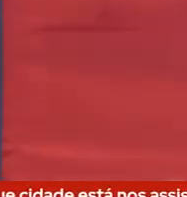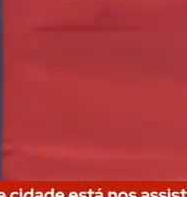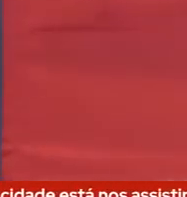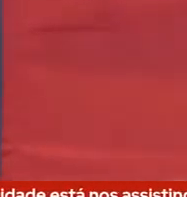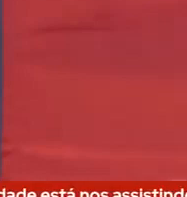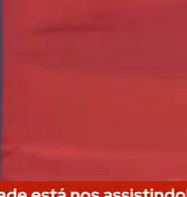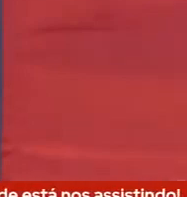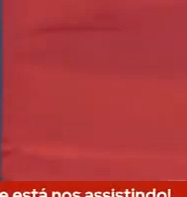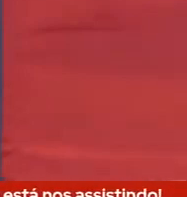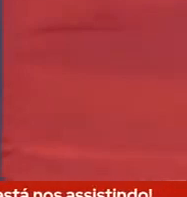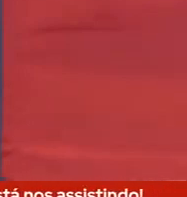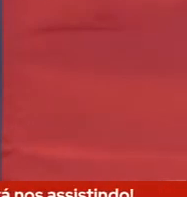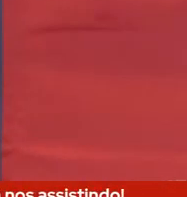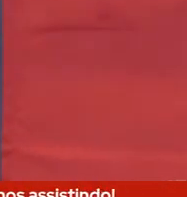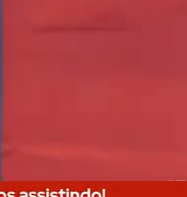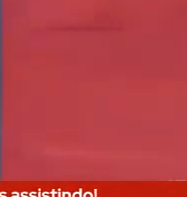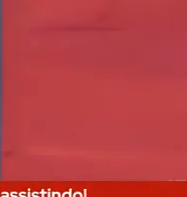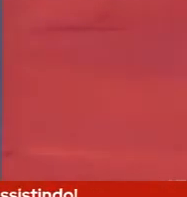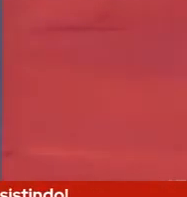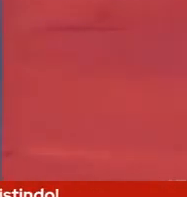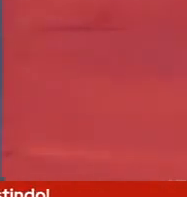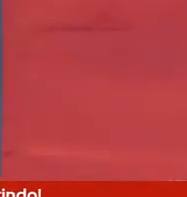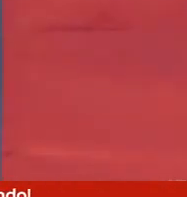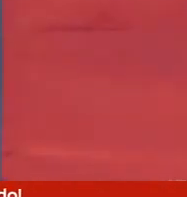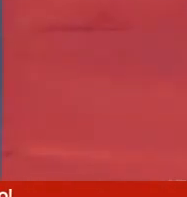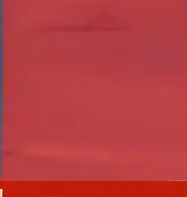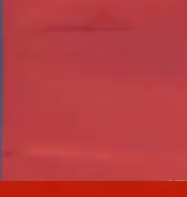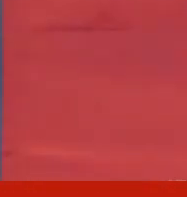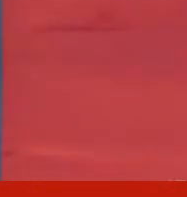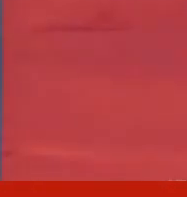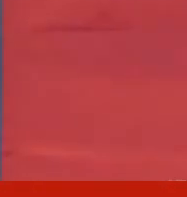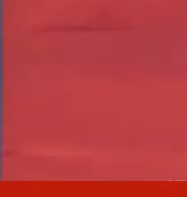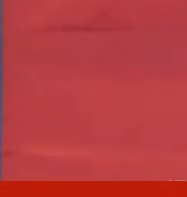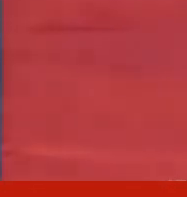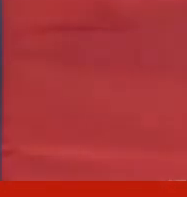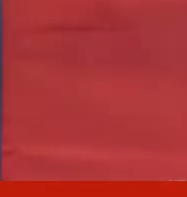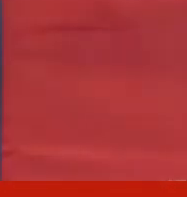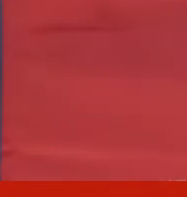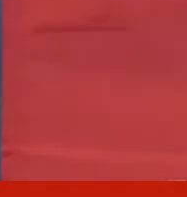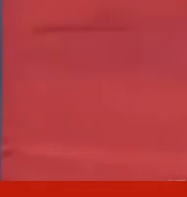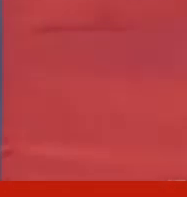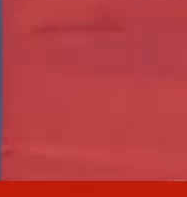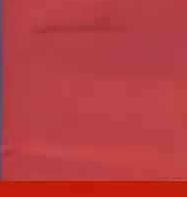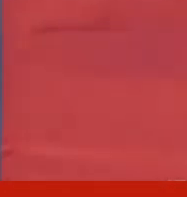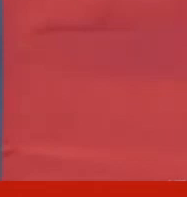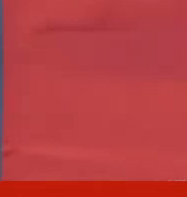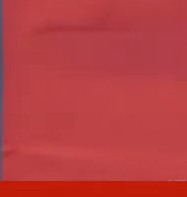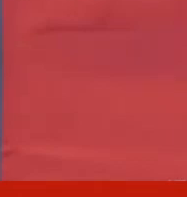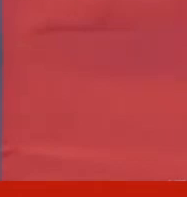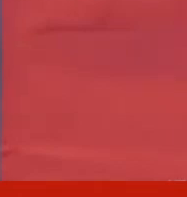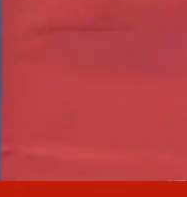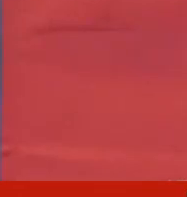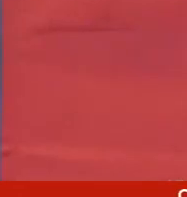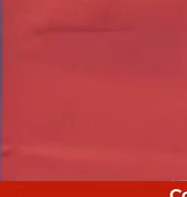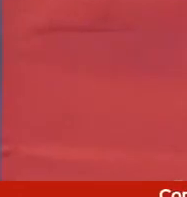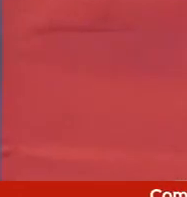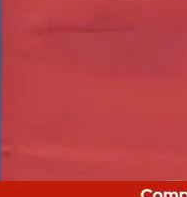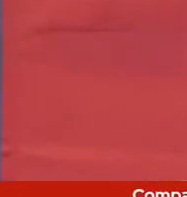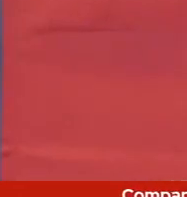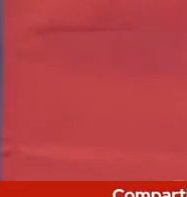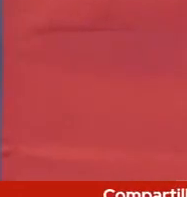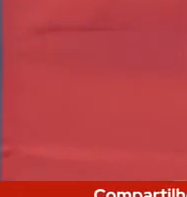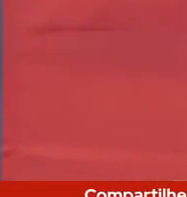preços dos combustíveis. E a gente se lembra, Luciano, que quando iniciou a pandemia da Covid-19, a Frente Brasil Popular,